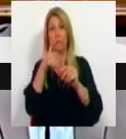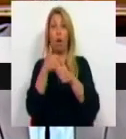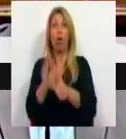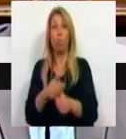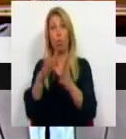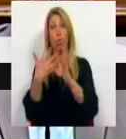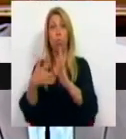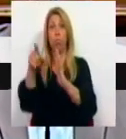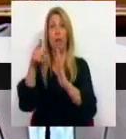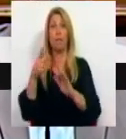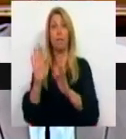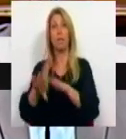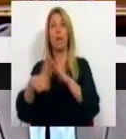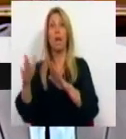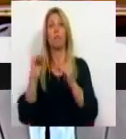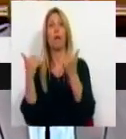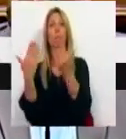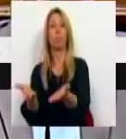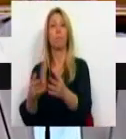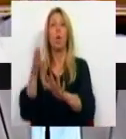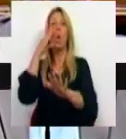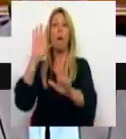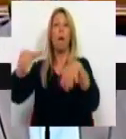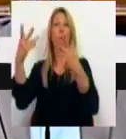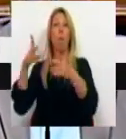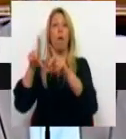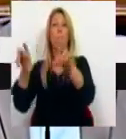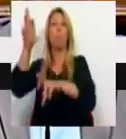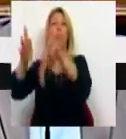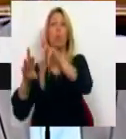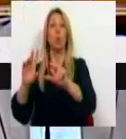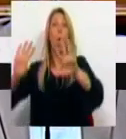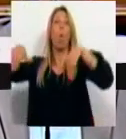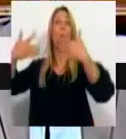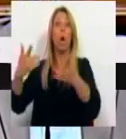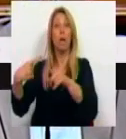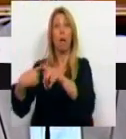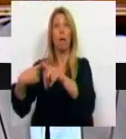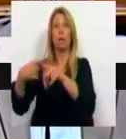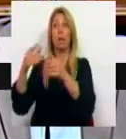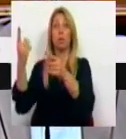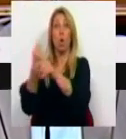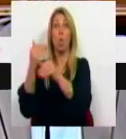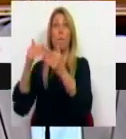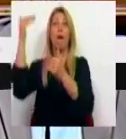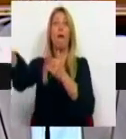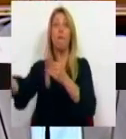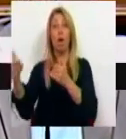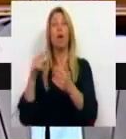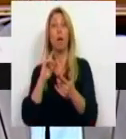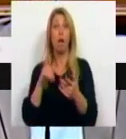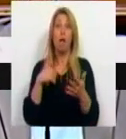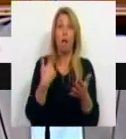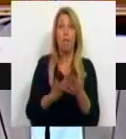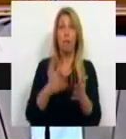em bolsa ou a qualquer comprador externo que apareça e com possível prejuízo, não só para os contribuintes, mas para